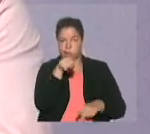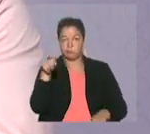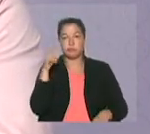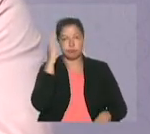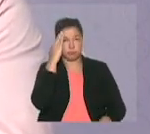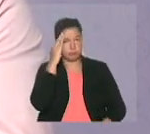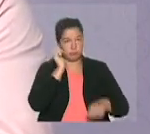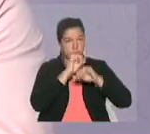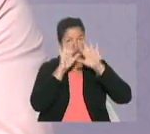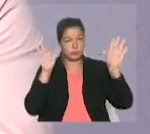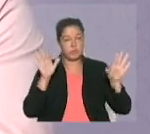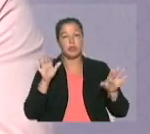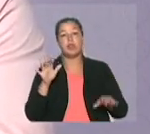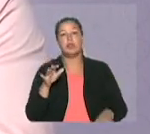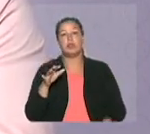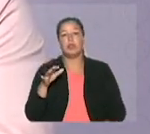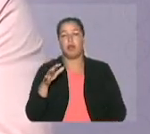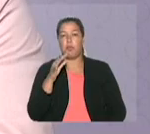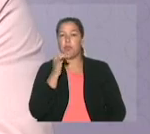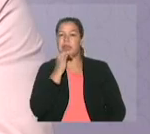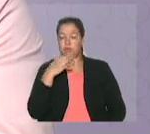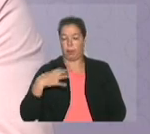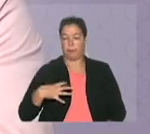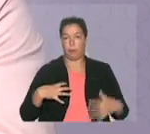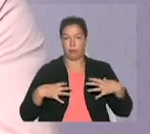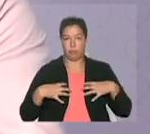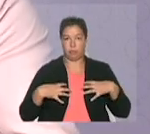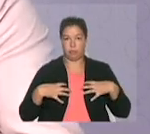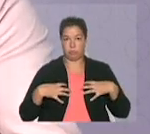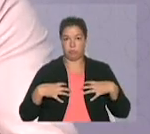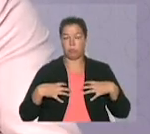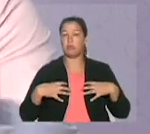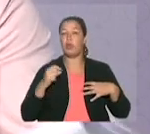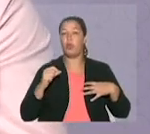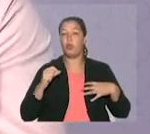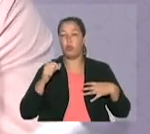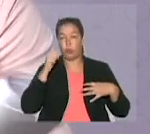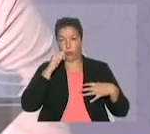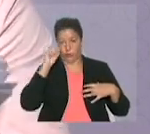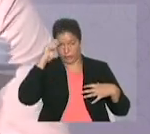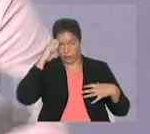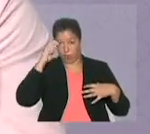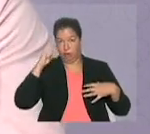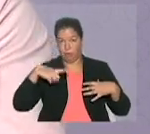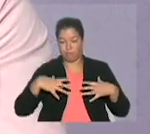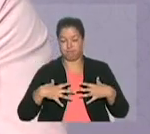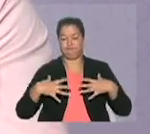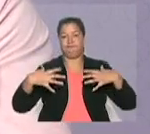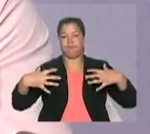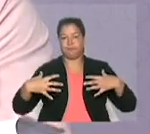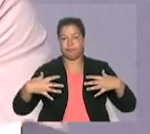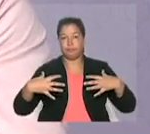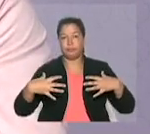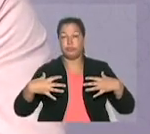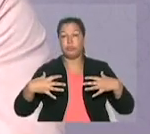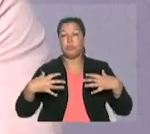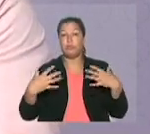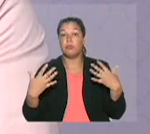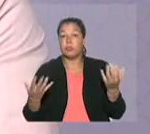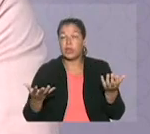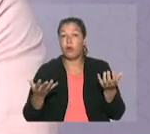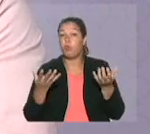população entender, a mama da negra, né? Ela é mais espessa, ela é